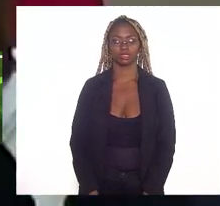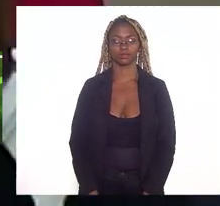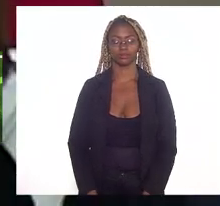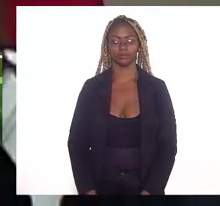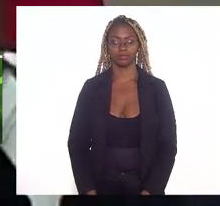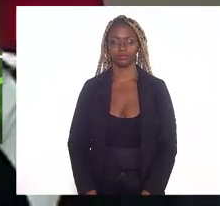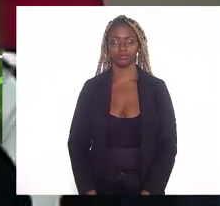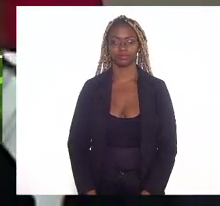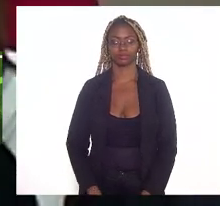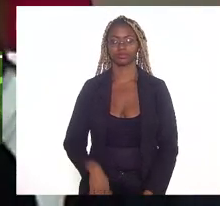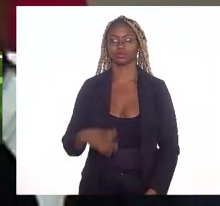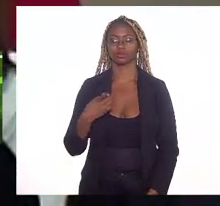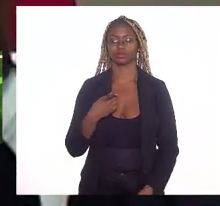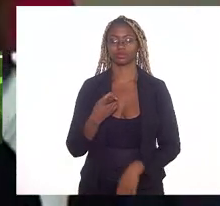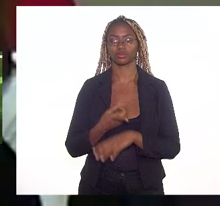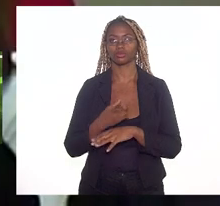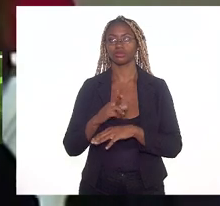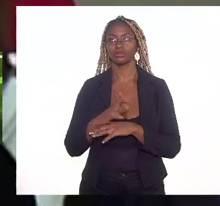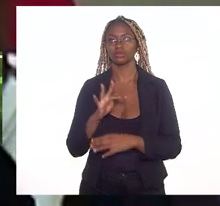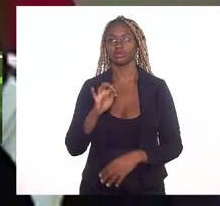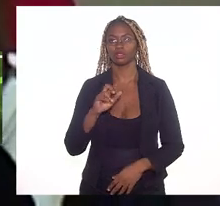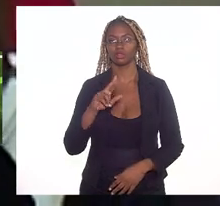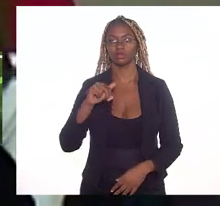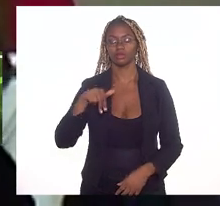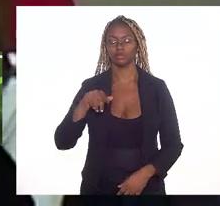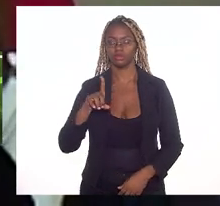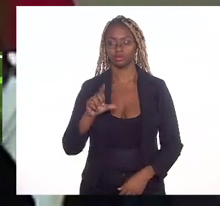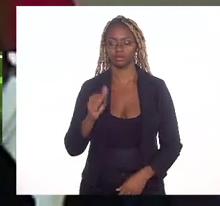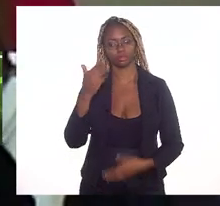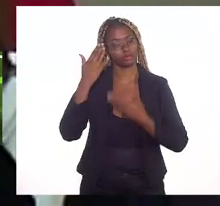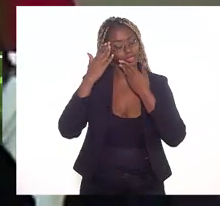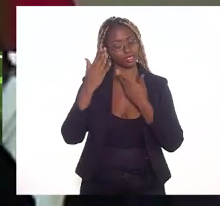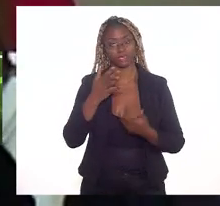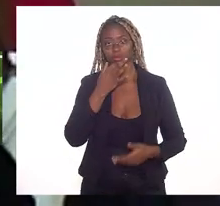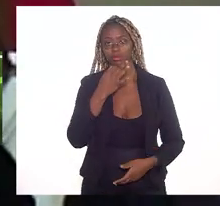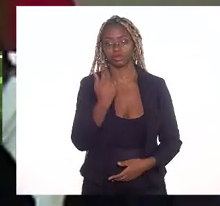Doutora Fernanda, obrigada. Sim. Pela sua manifestação. Eu queria,